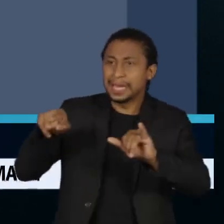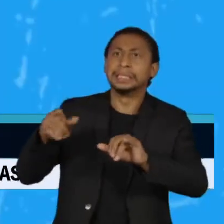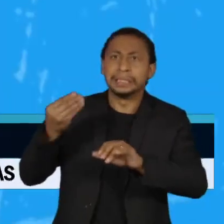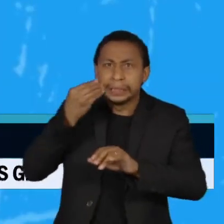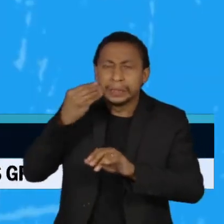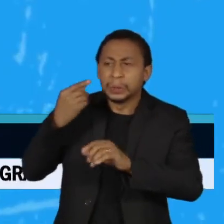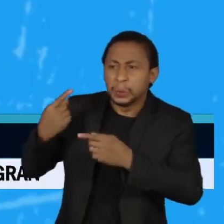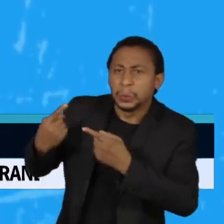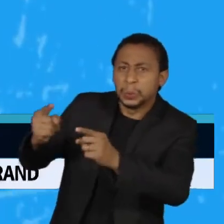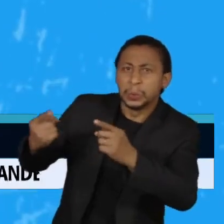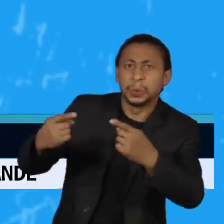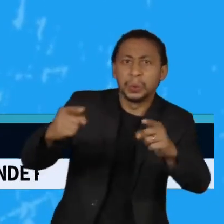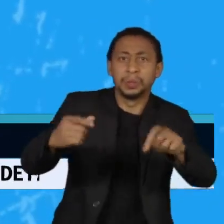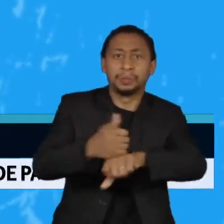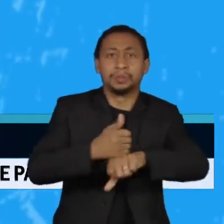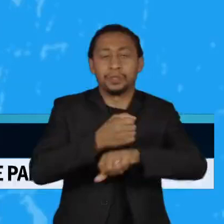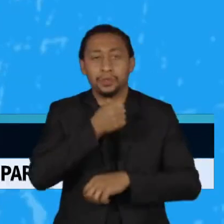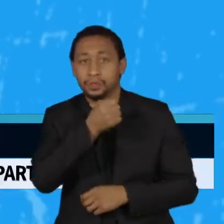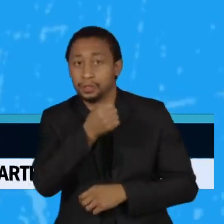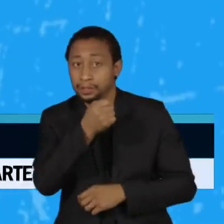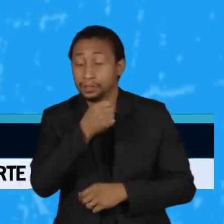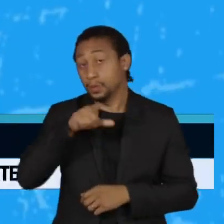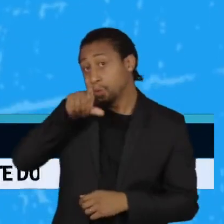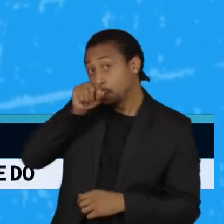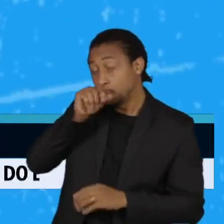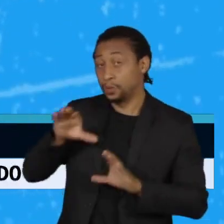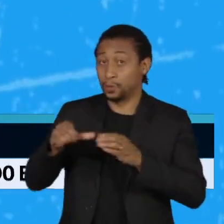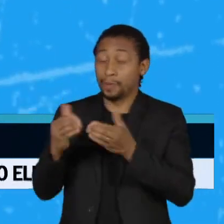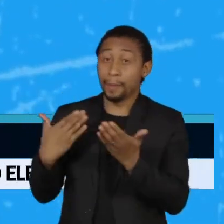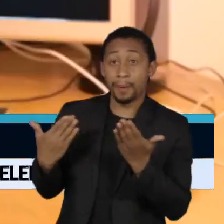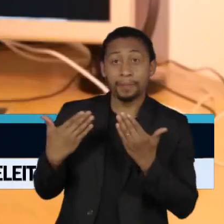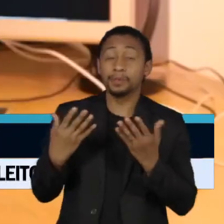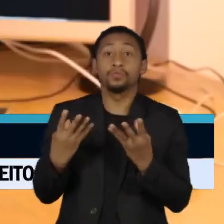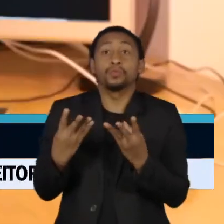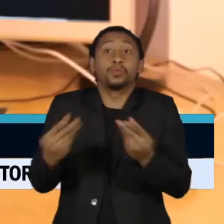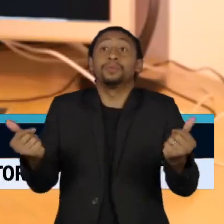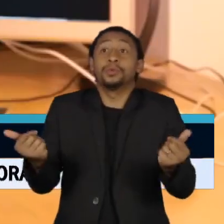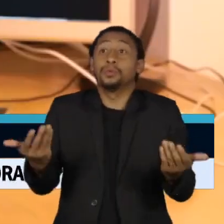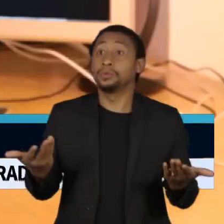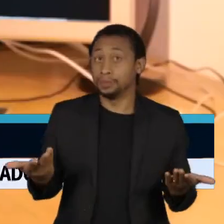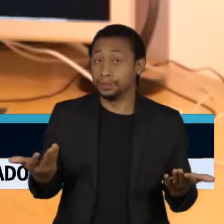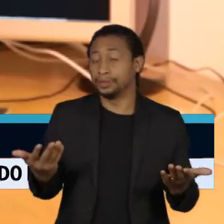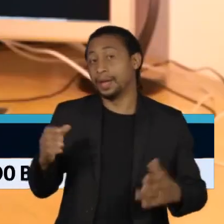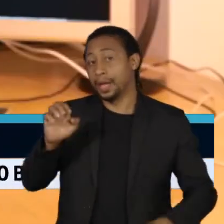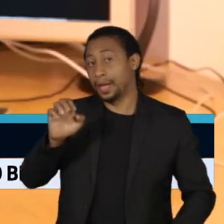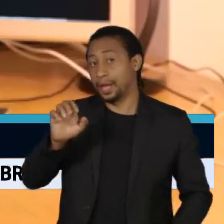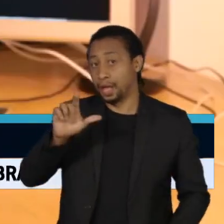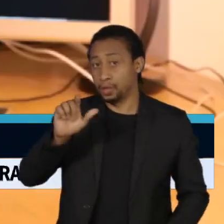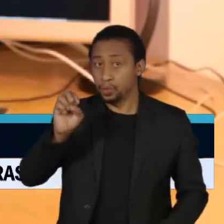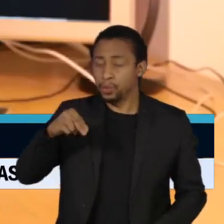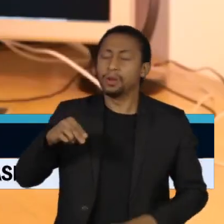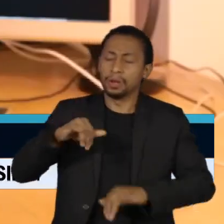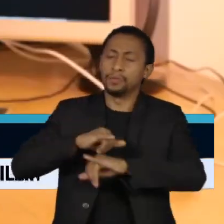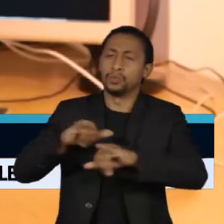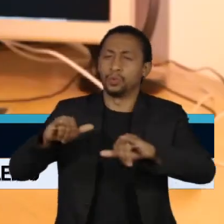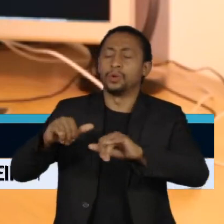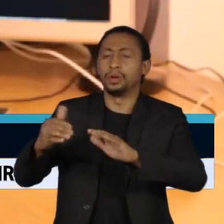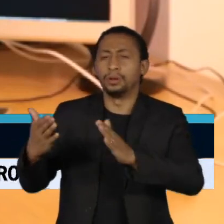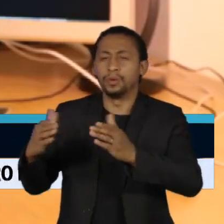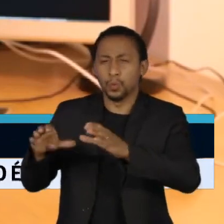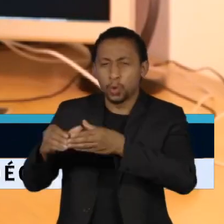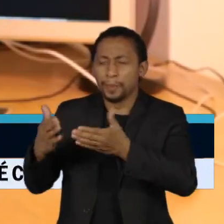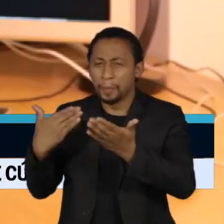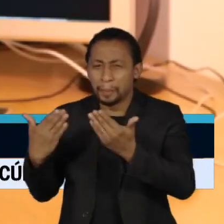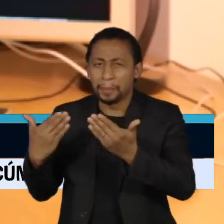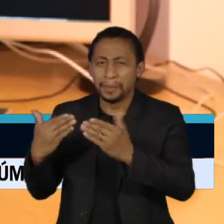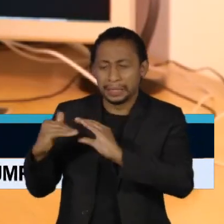jornalistas Além disso Twitter Space desapareceu da rede social segundo mas que a empresa suspendeu temporariamente